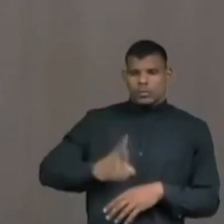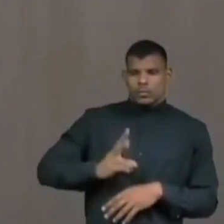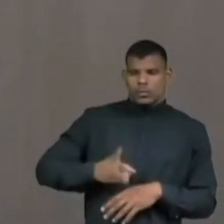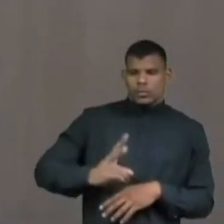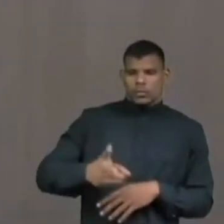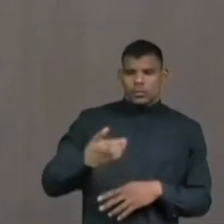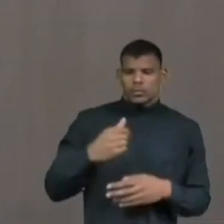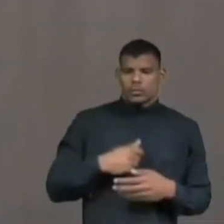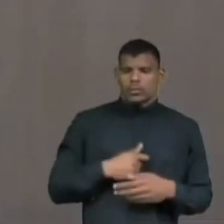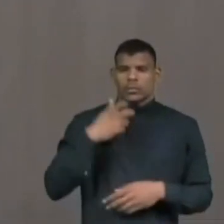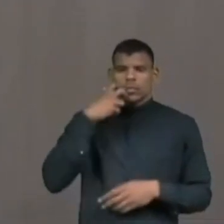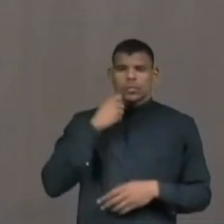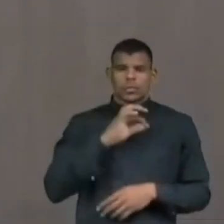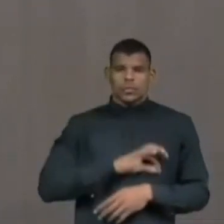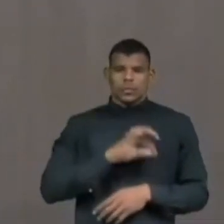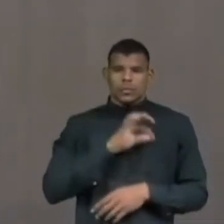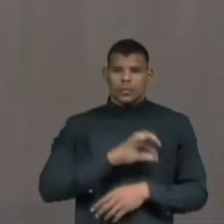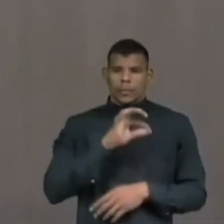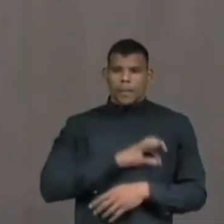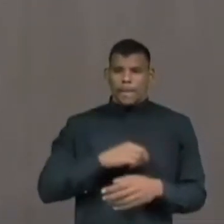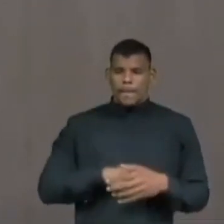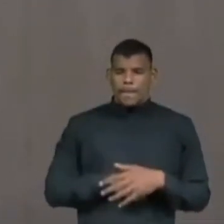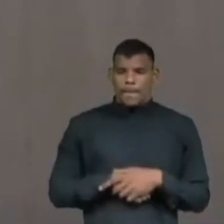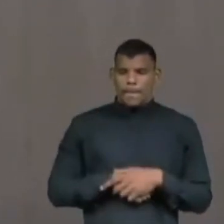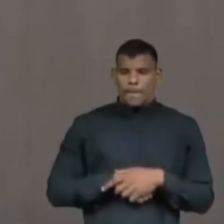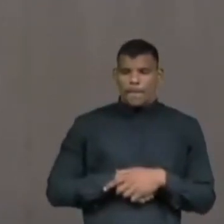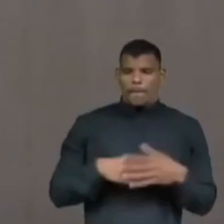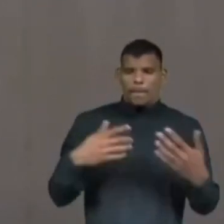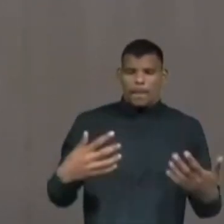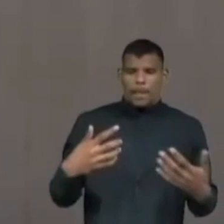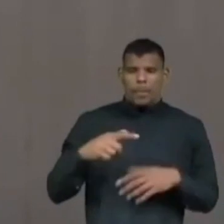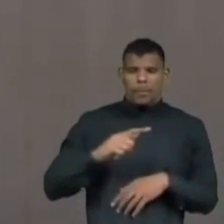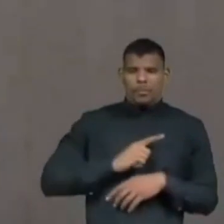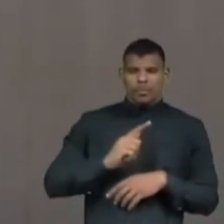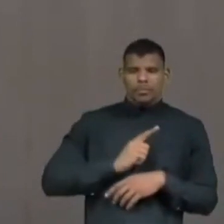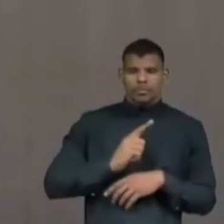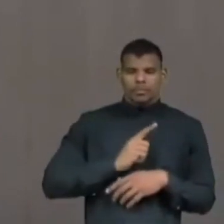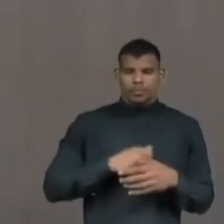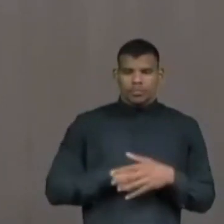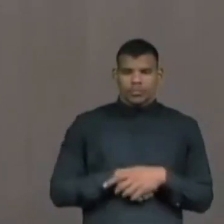renda. O Estado que há 7 anos consecutivos,